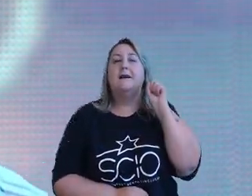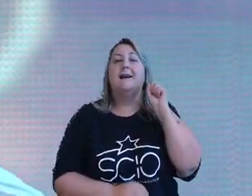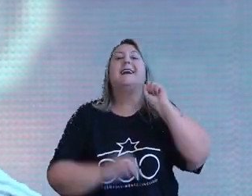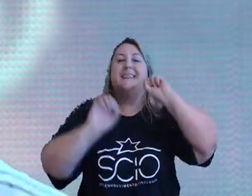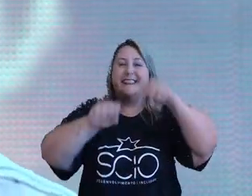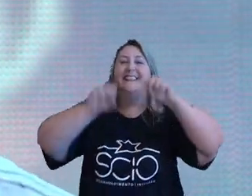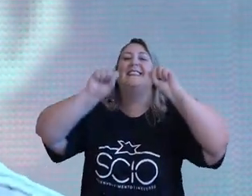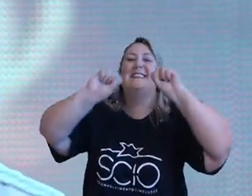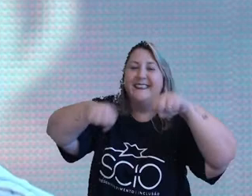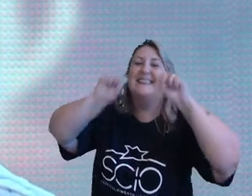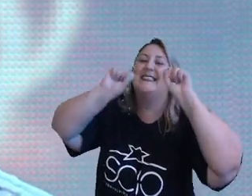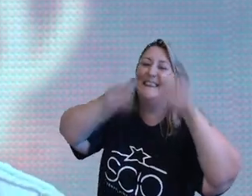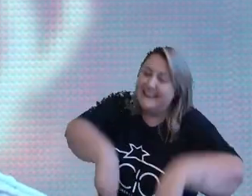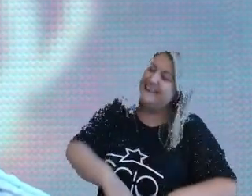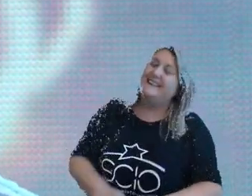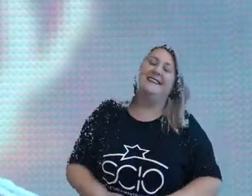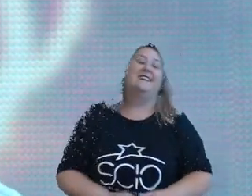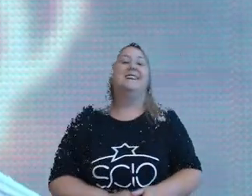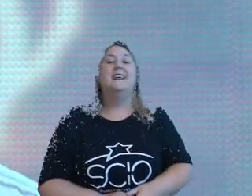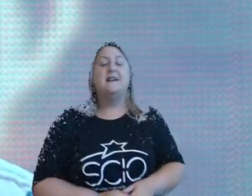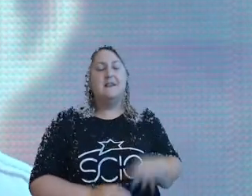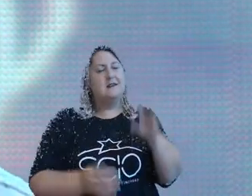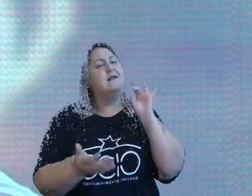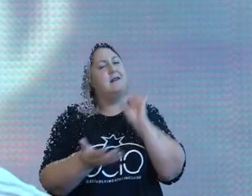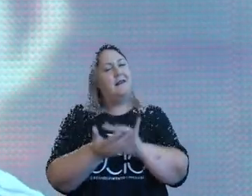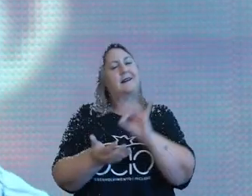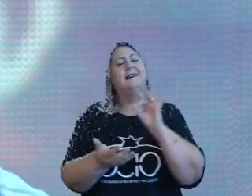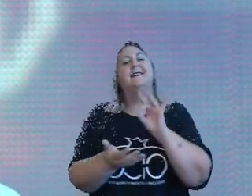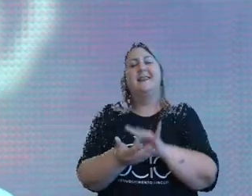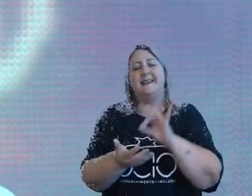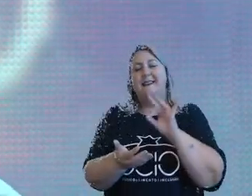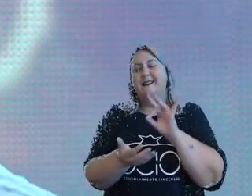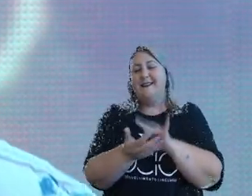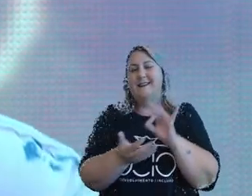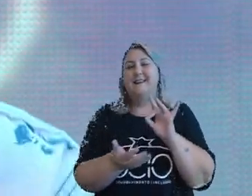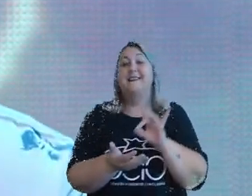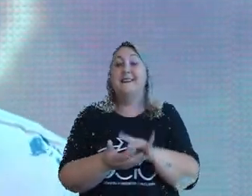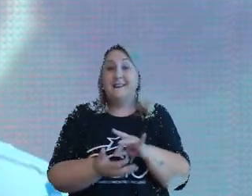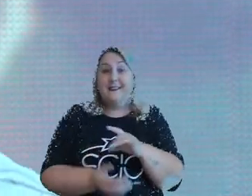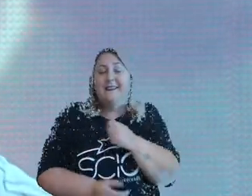quero ouvir você dizer que sim. Diz que é verdade.